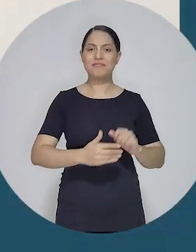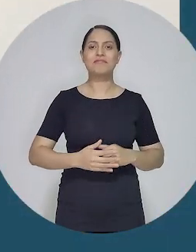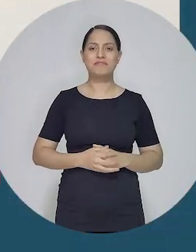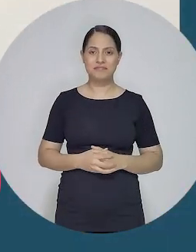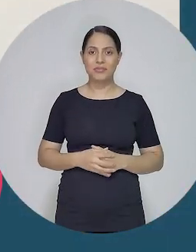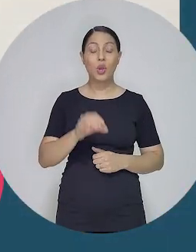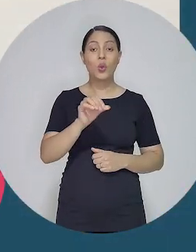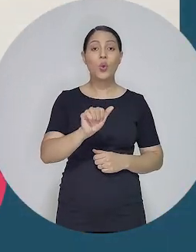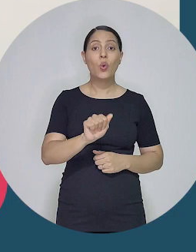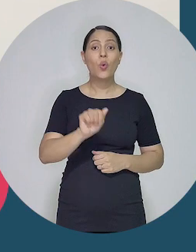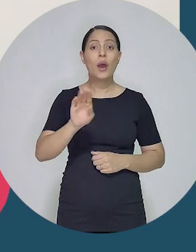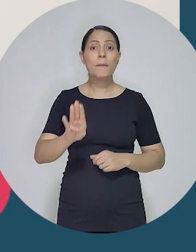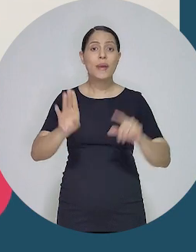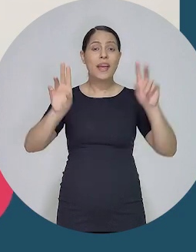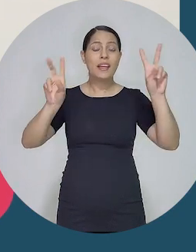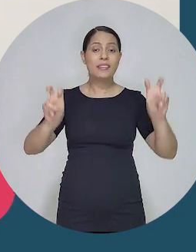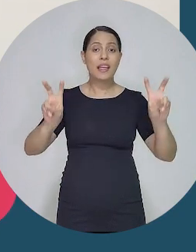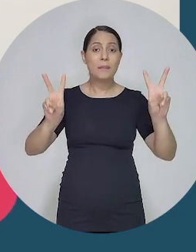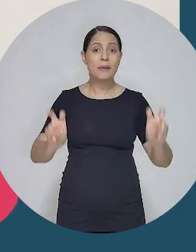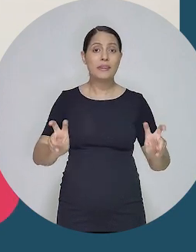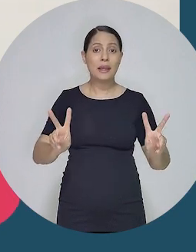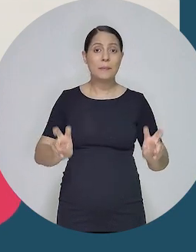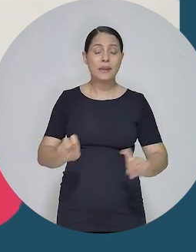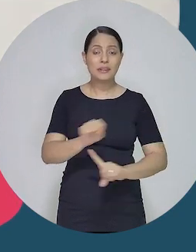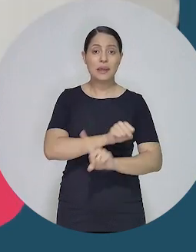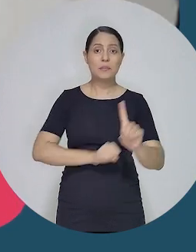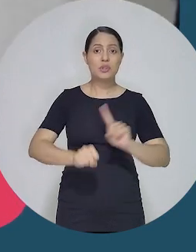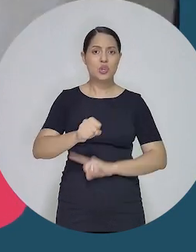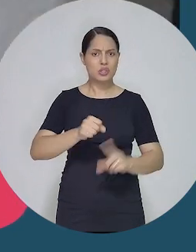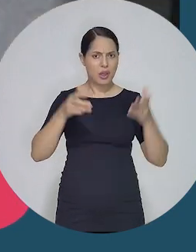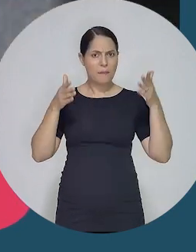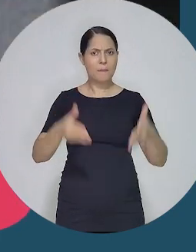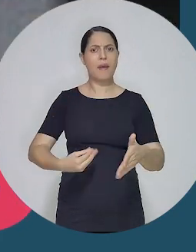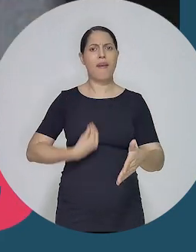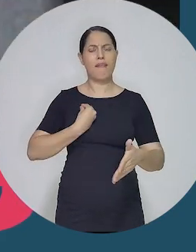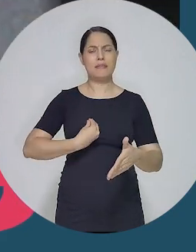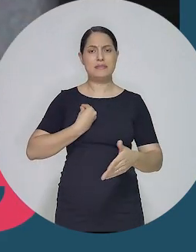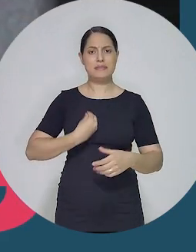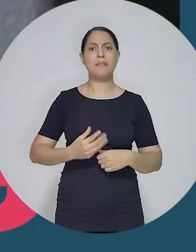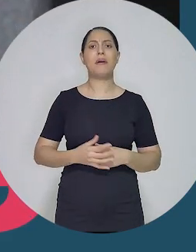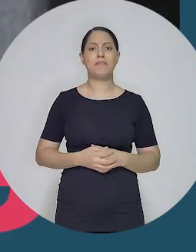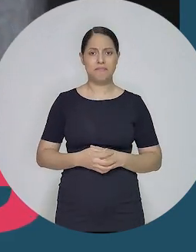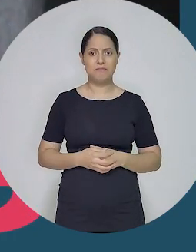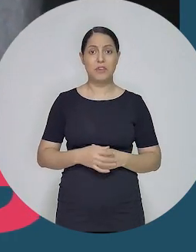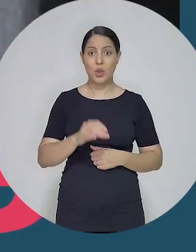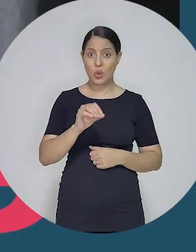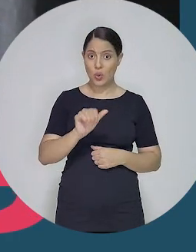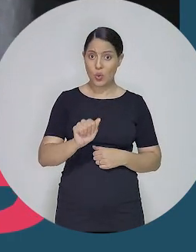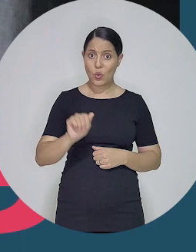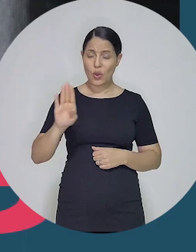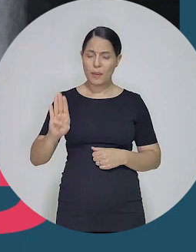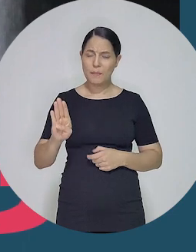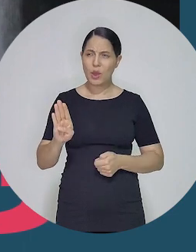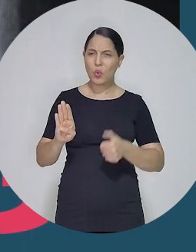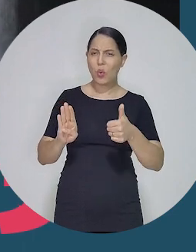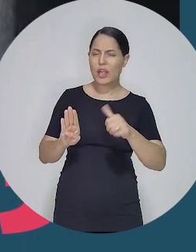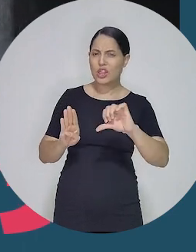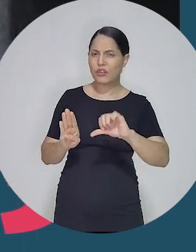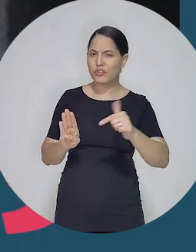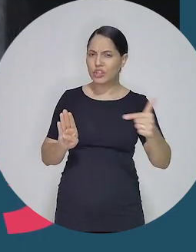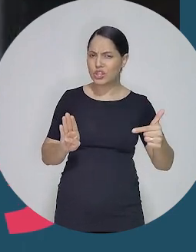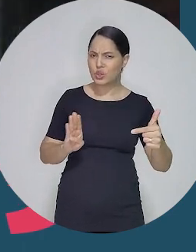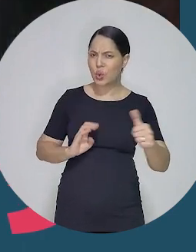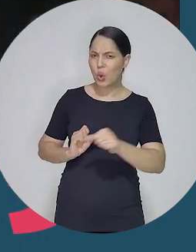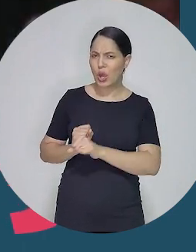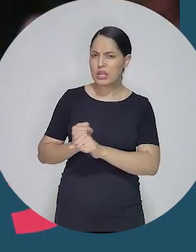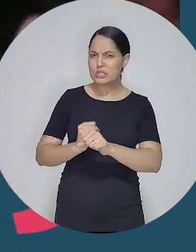papel constitucional. Que a Ordem esteja presente em todos os grandes temas da sociedade, que a Ordem possa honrar a história de seus